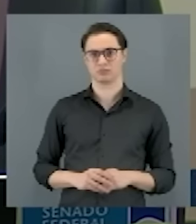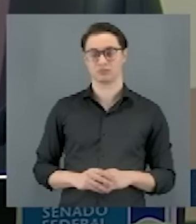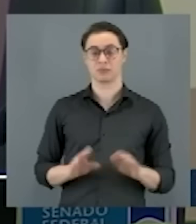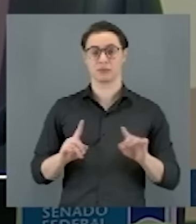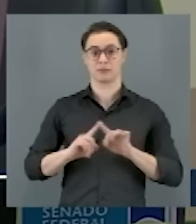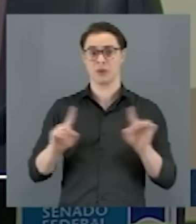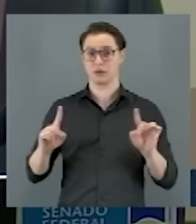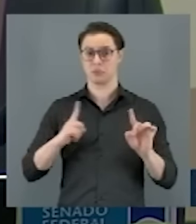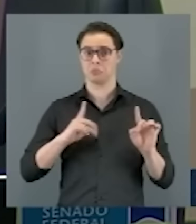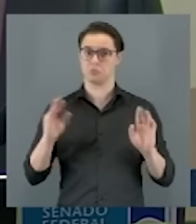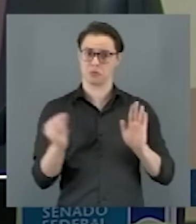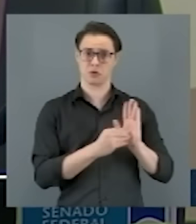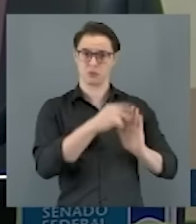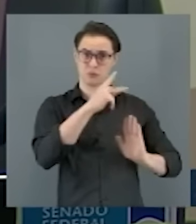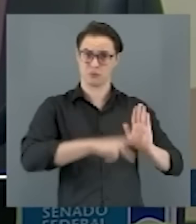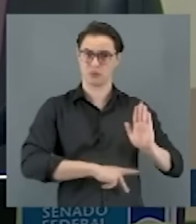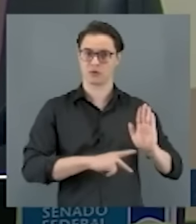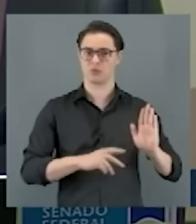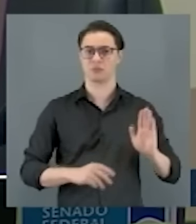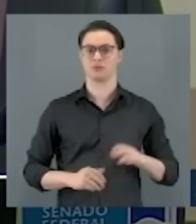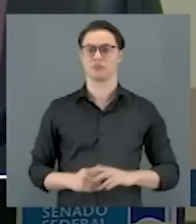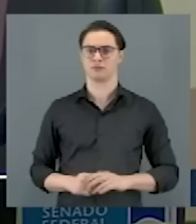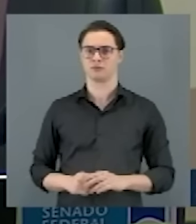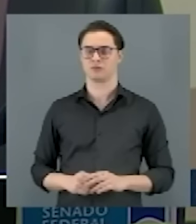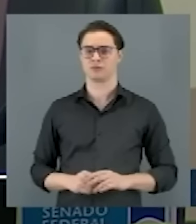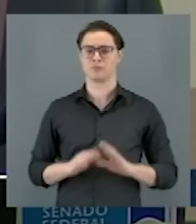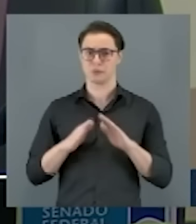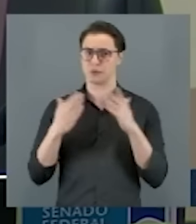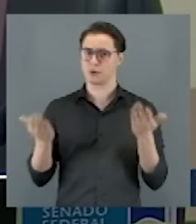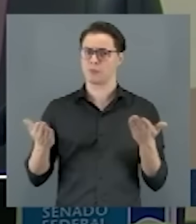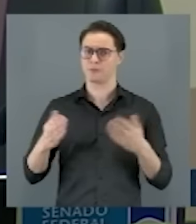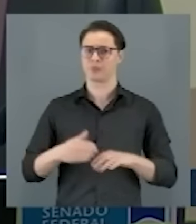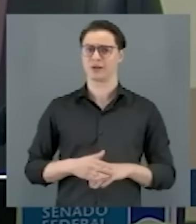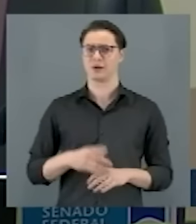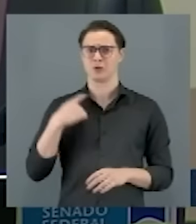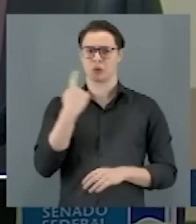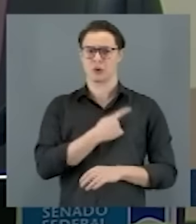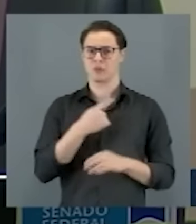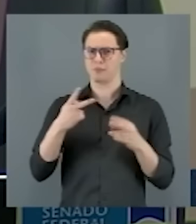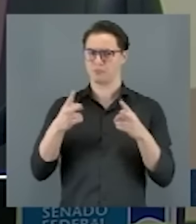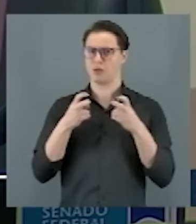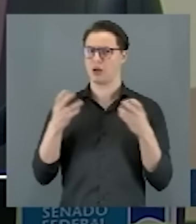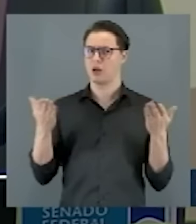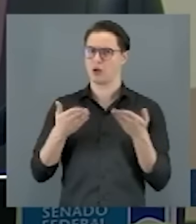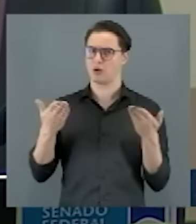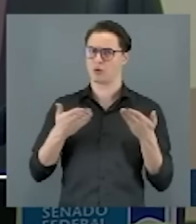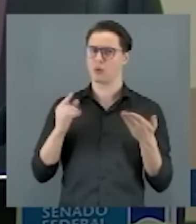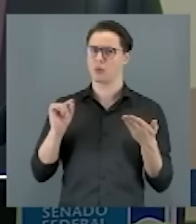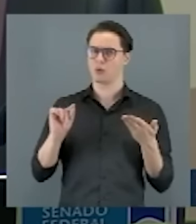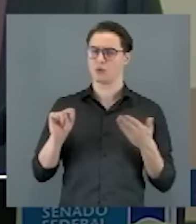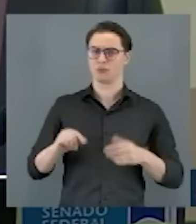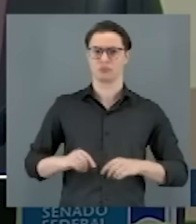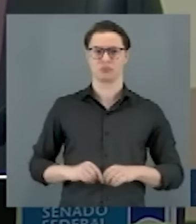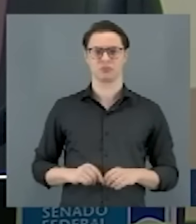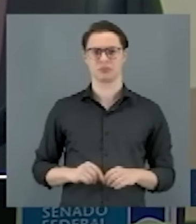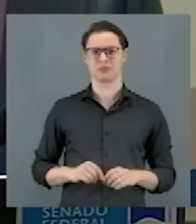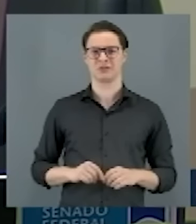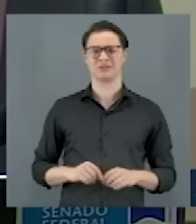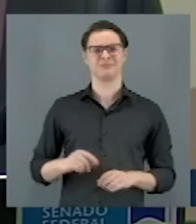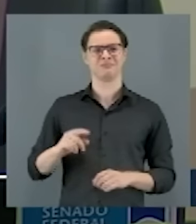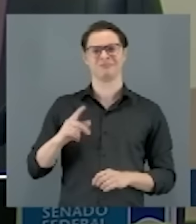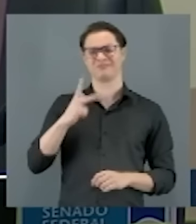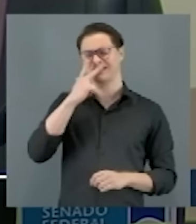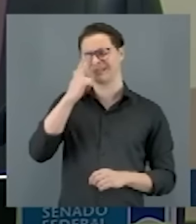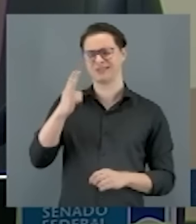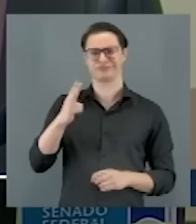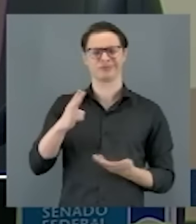Mas está aqui, né? Está aqui. Então, nós estamos diante de uma situação que o Brasil já venceu, já